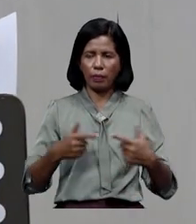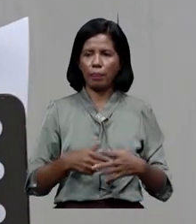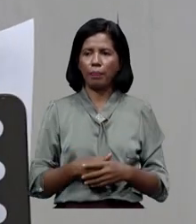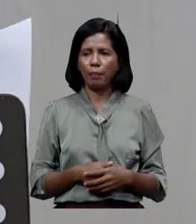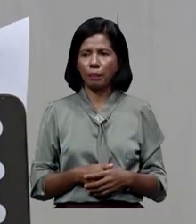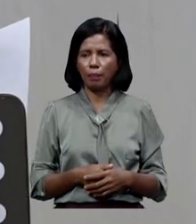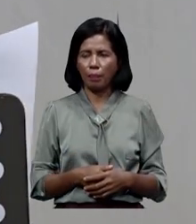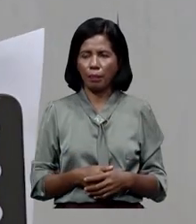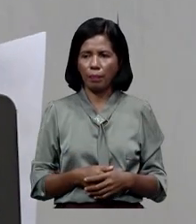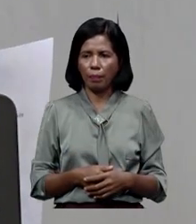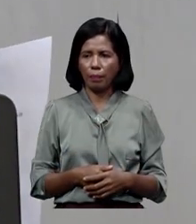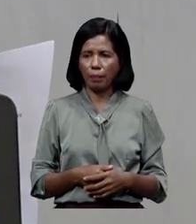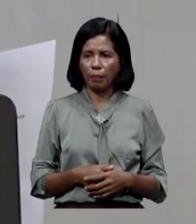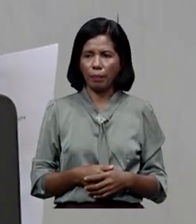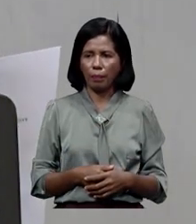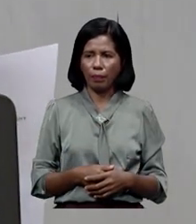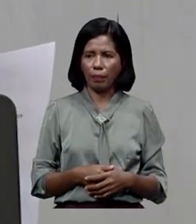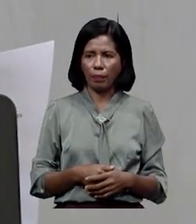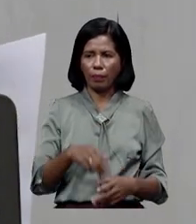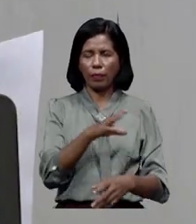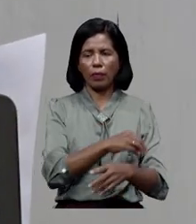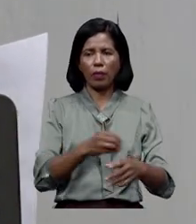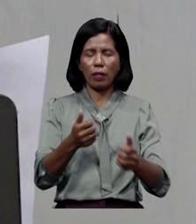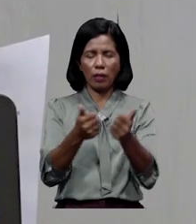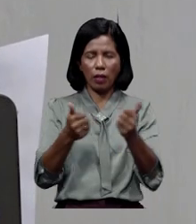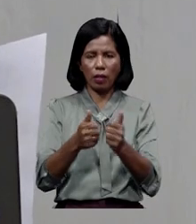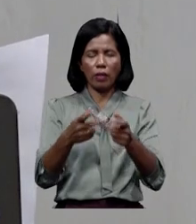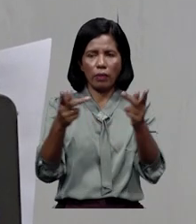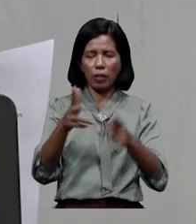Competição se relaua em centro regional todo.